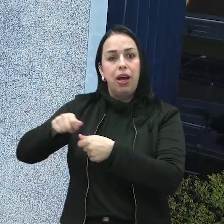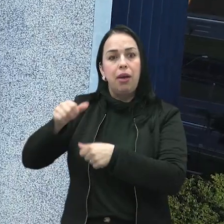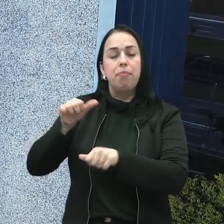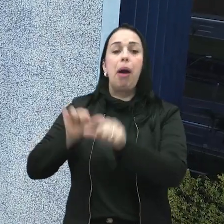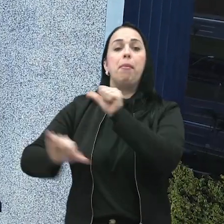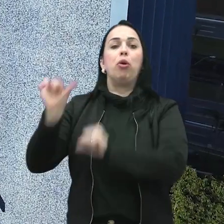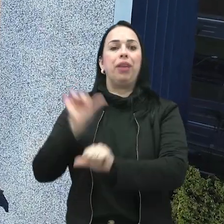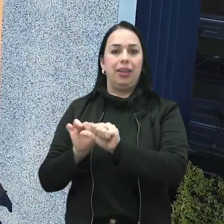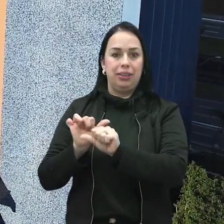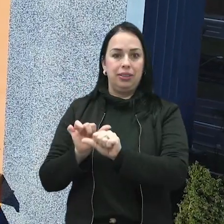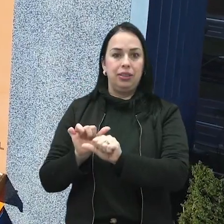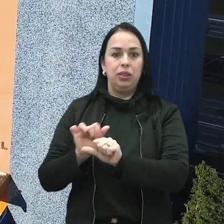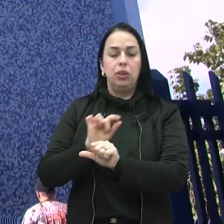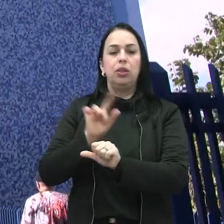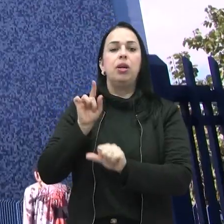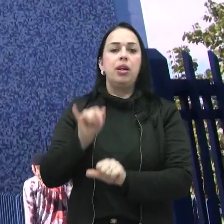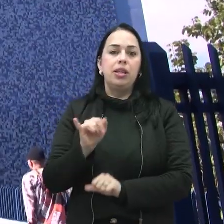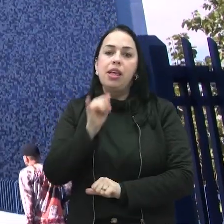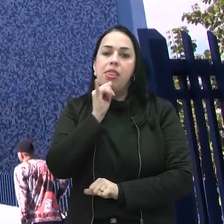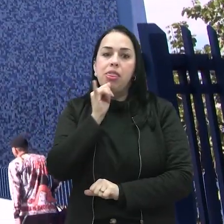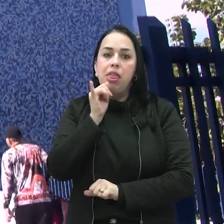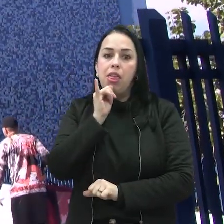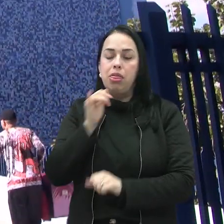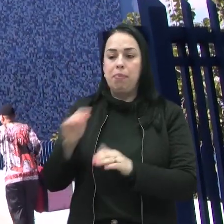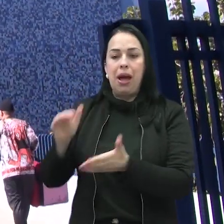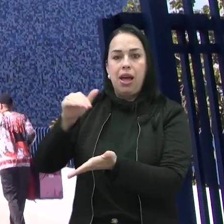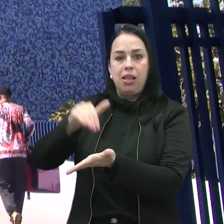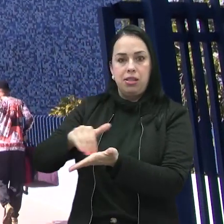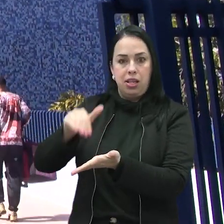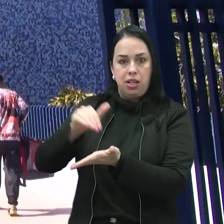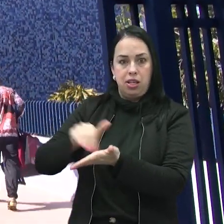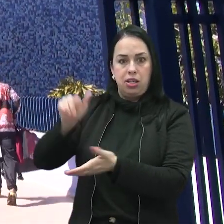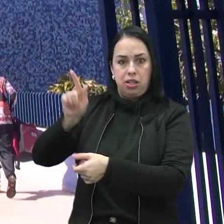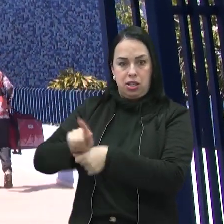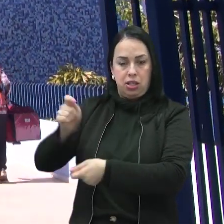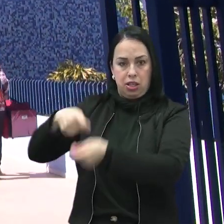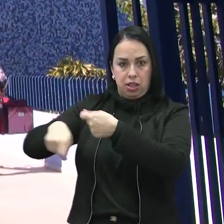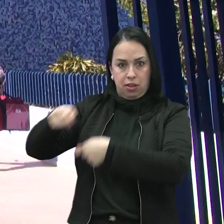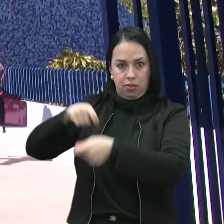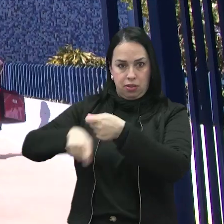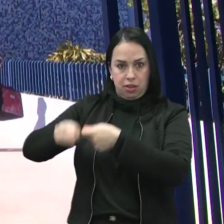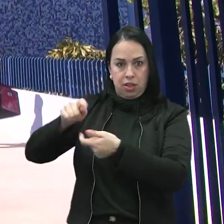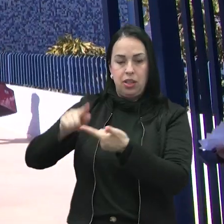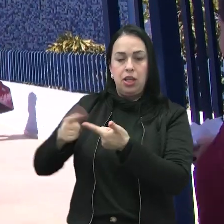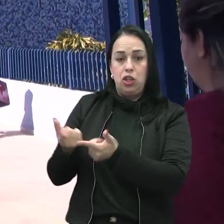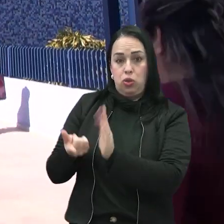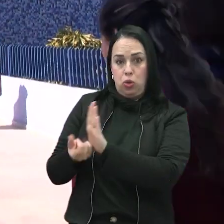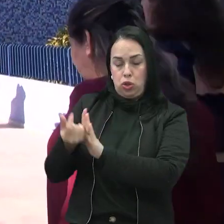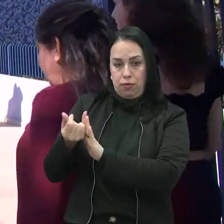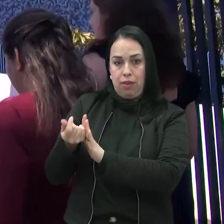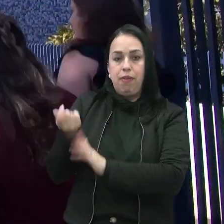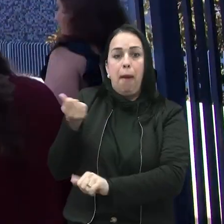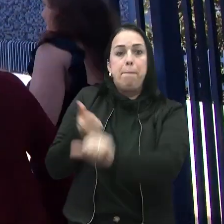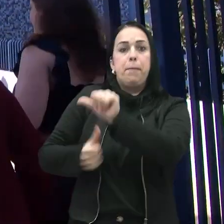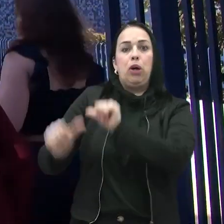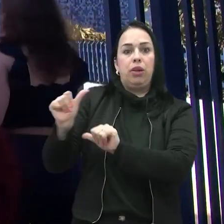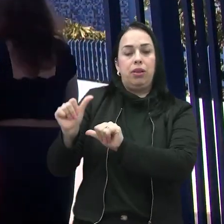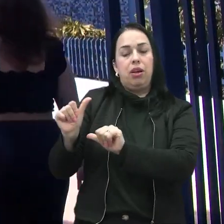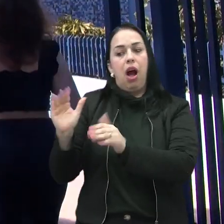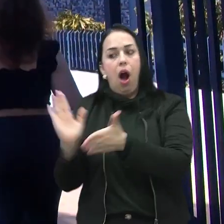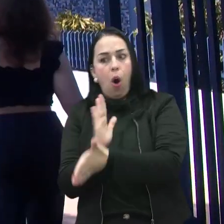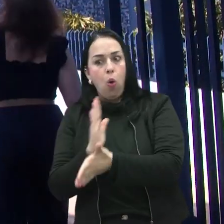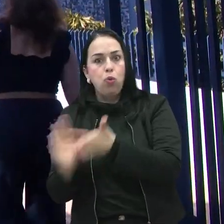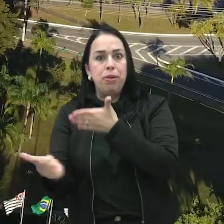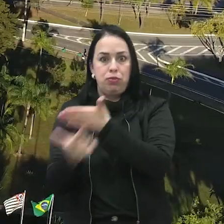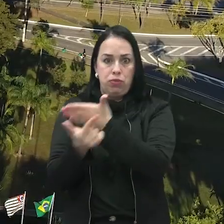Prefeitura. Com o objetivo de substituir a estrutura da Secretaria de Gestão Administrativa e Finanças, criando e